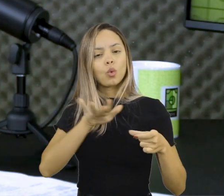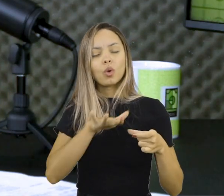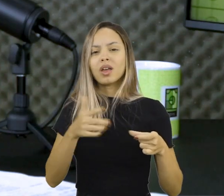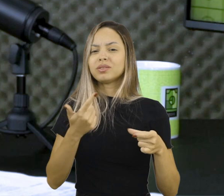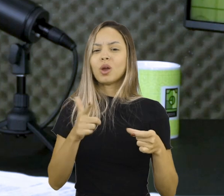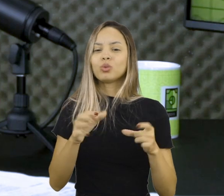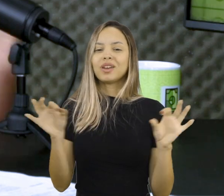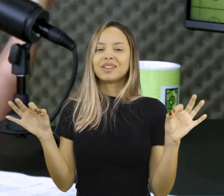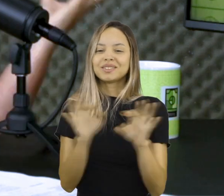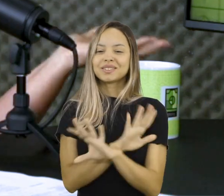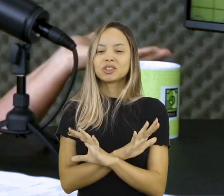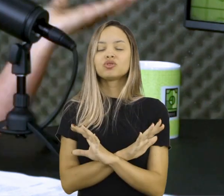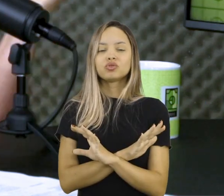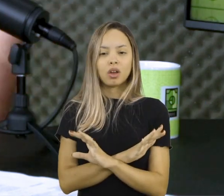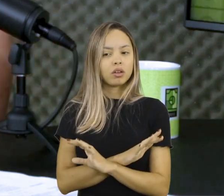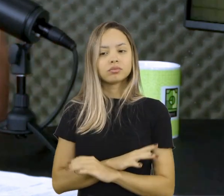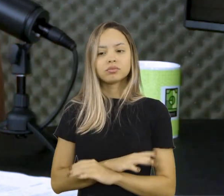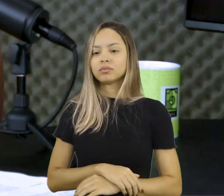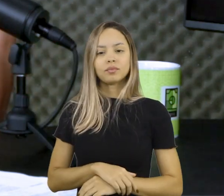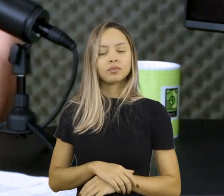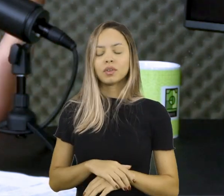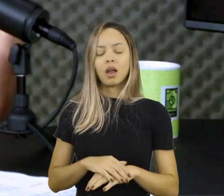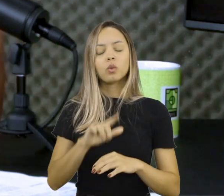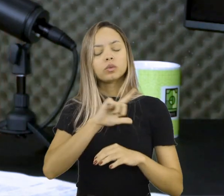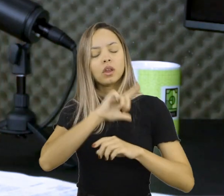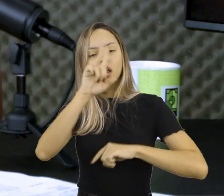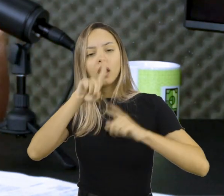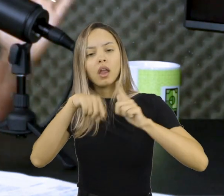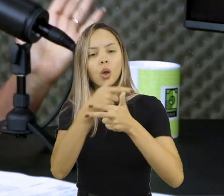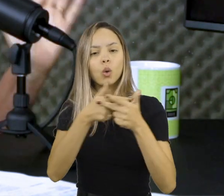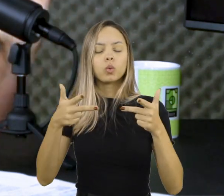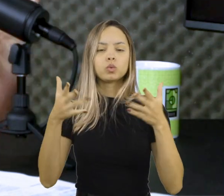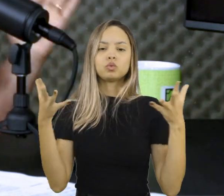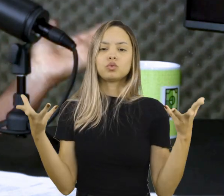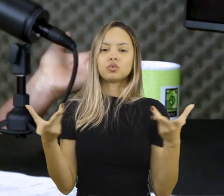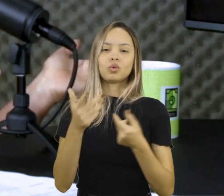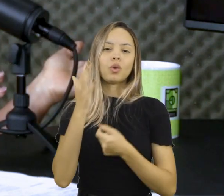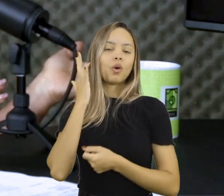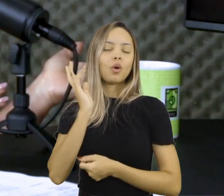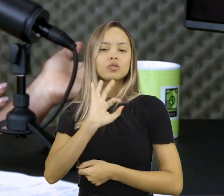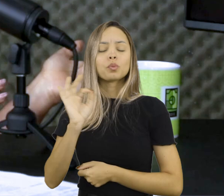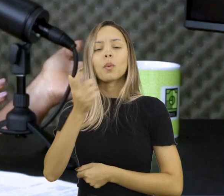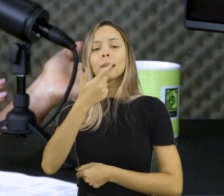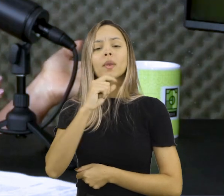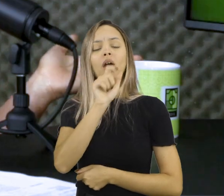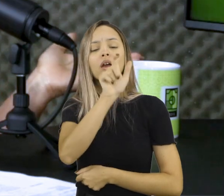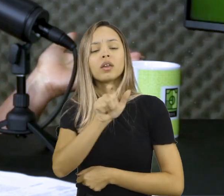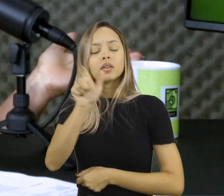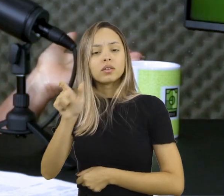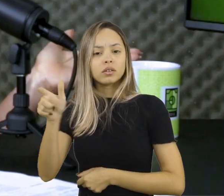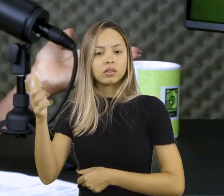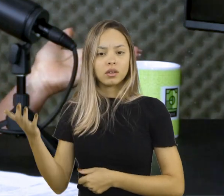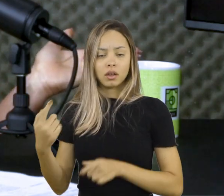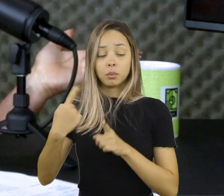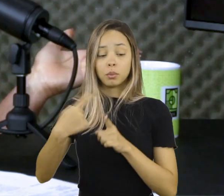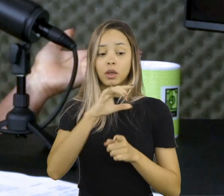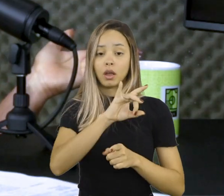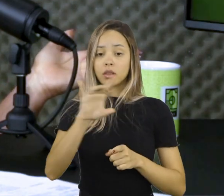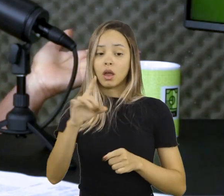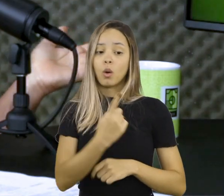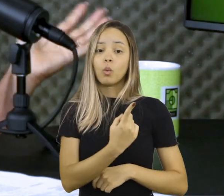pronta não tem Ah esses recursos são ótimos vai ser ótimo para quem porque cada um é